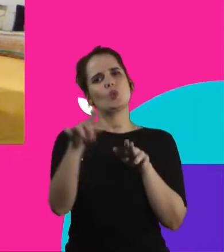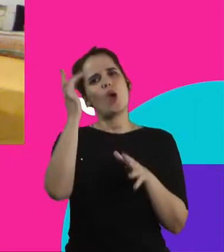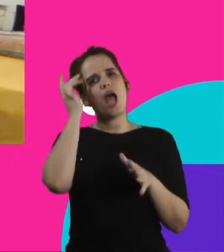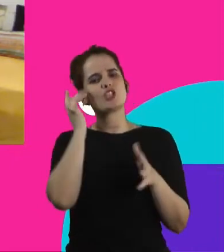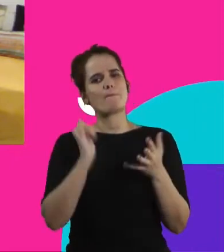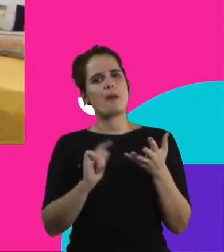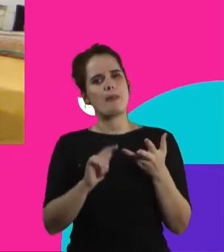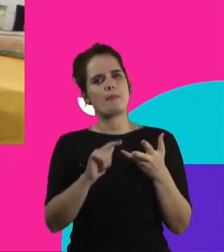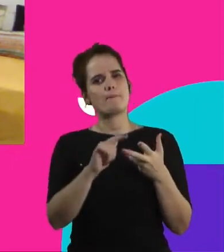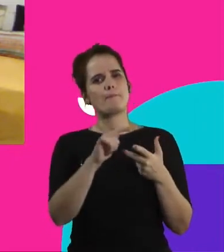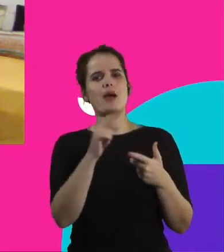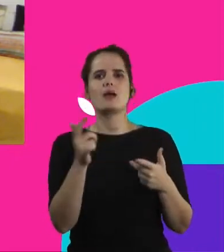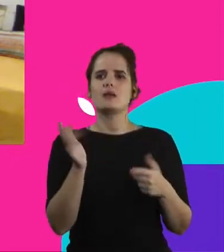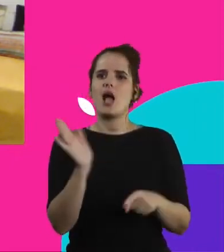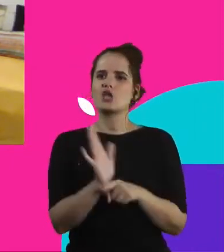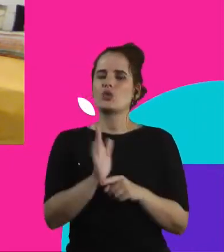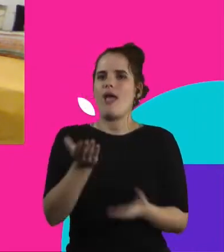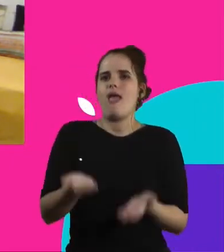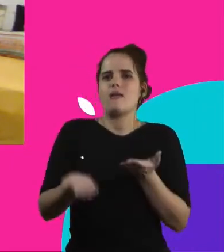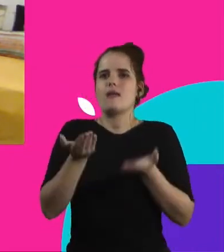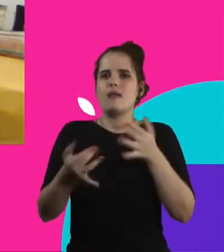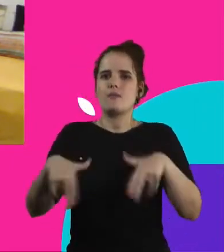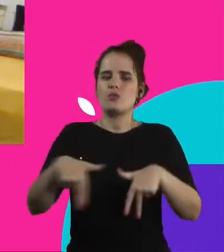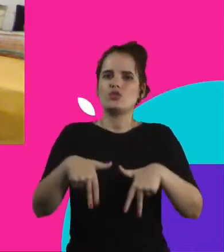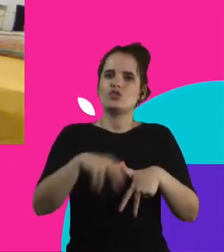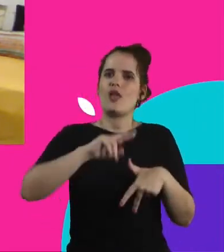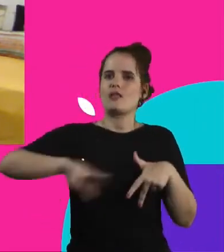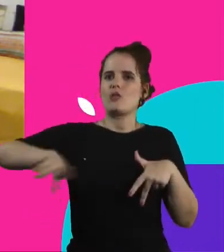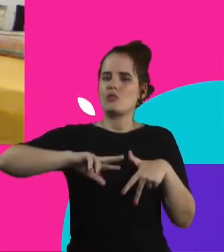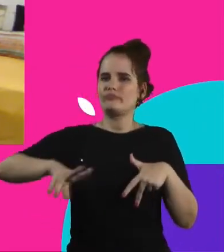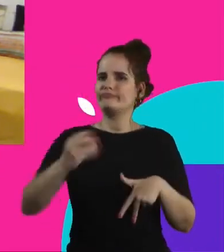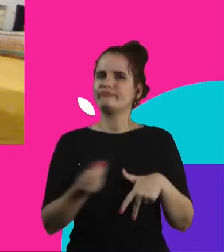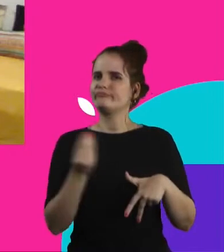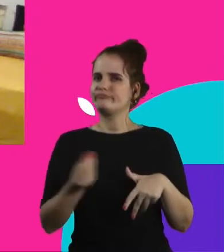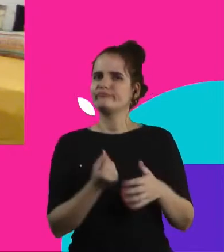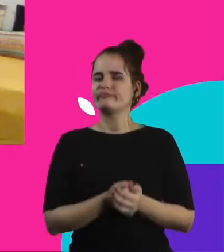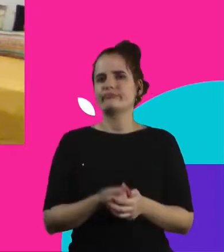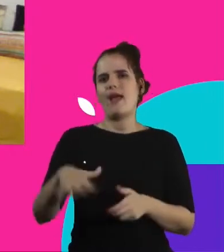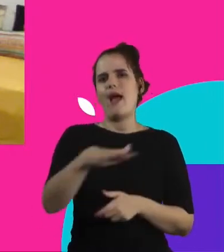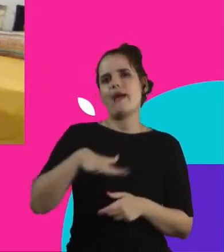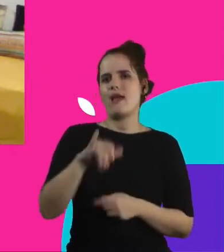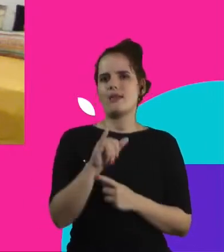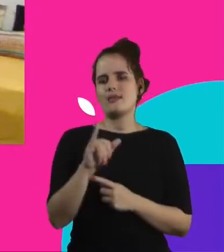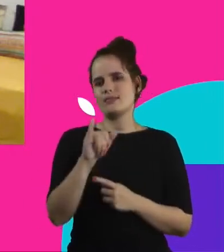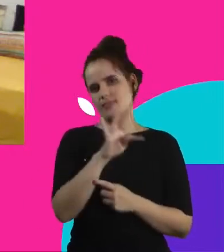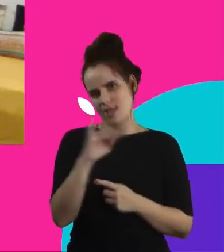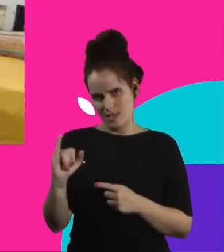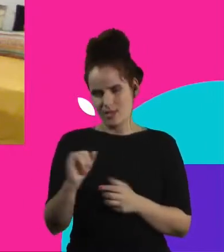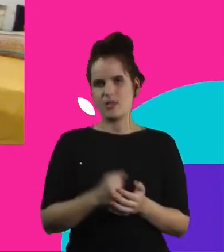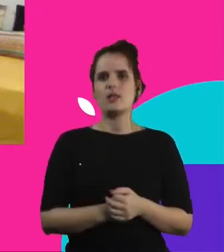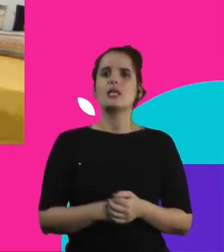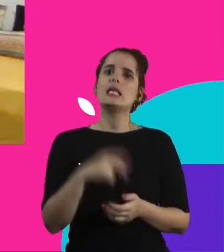que desacelera esse equilíbrio de gênero em Haiti, né? E para contar um pouquinho pra gente, qual é o propósito da Reprograma